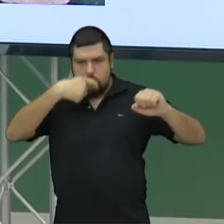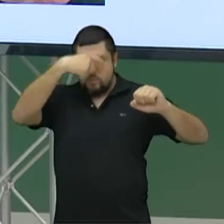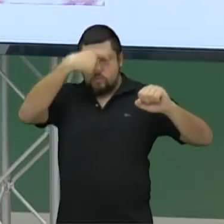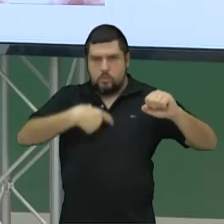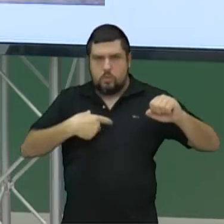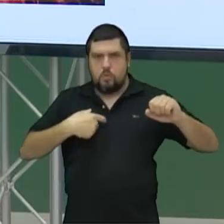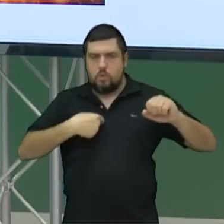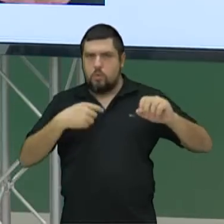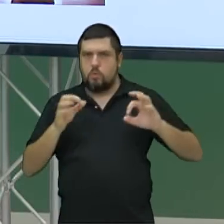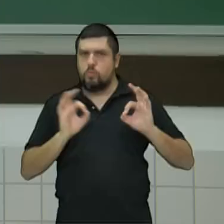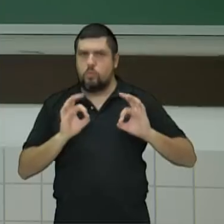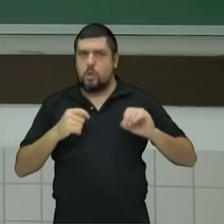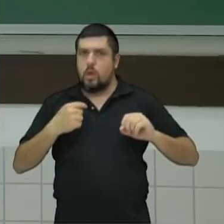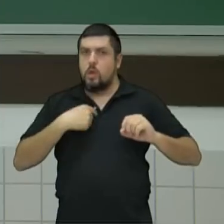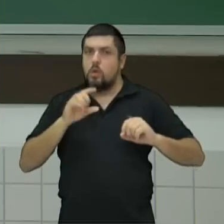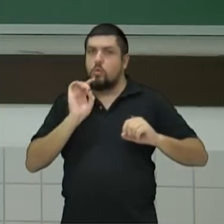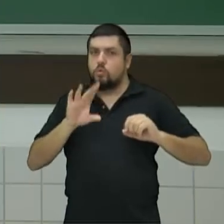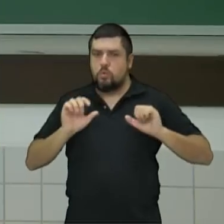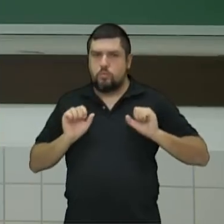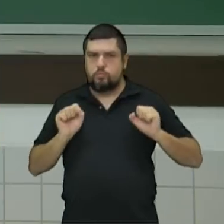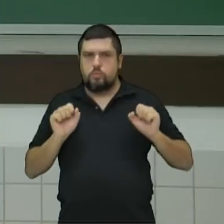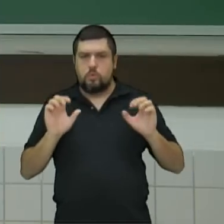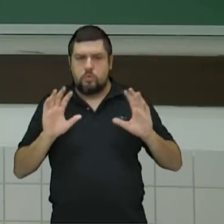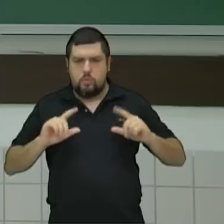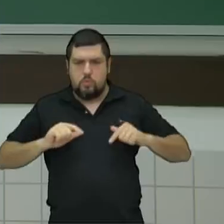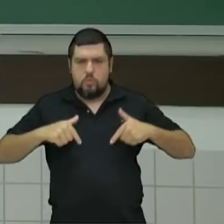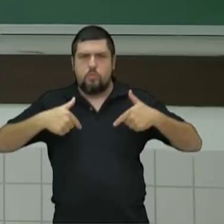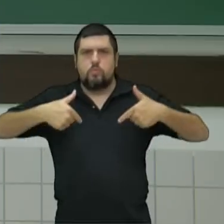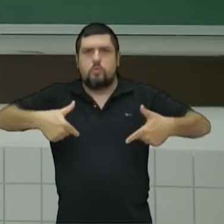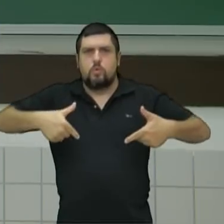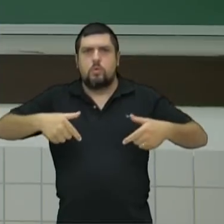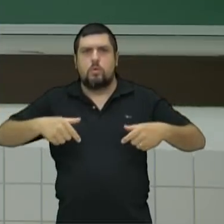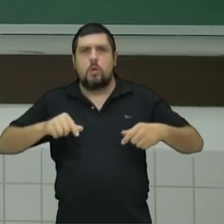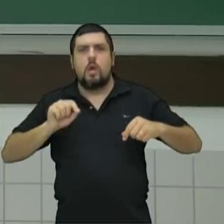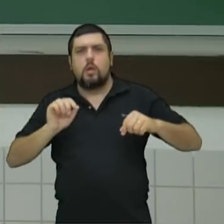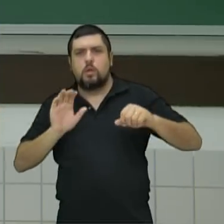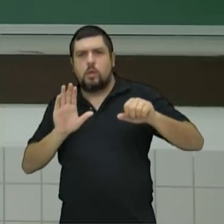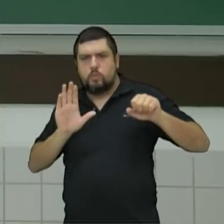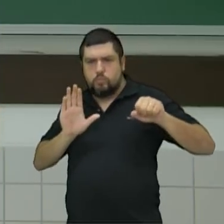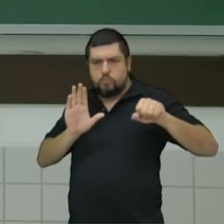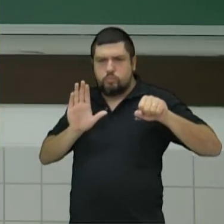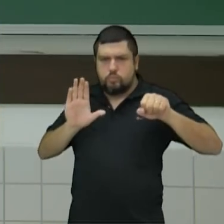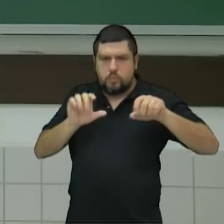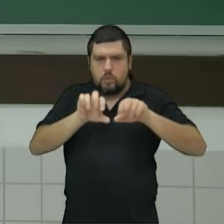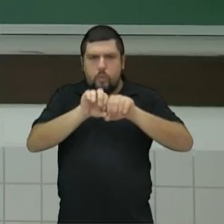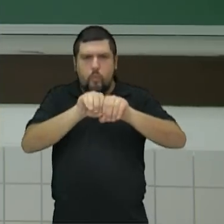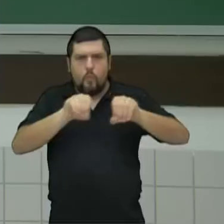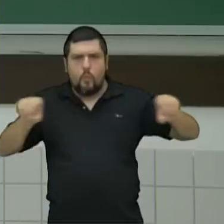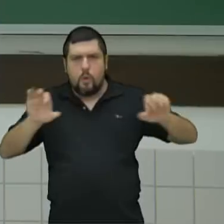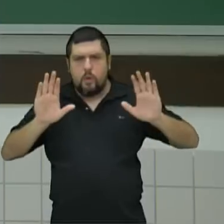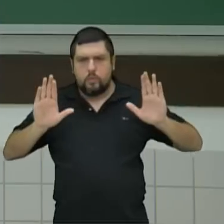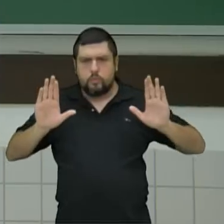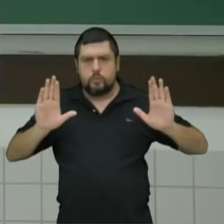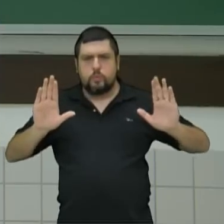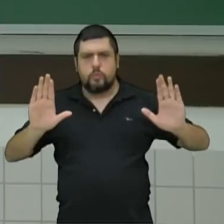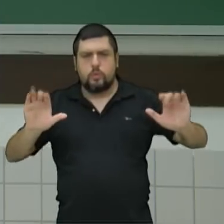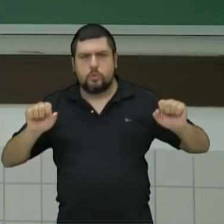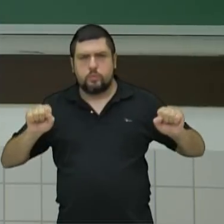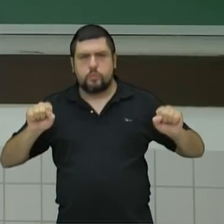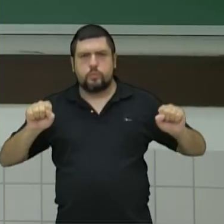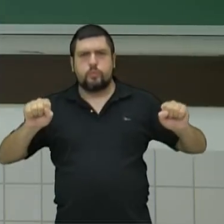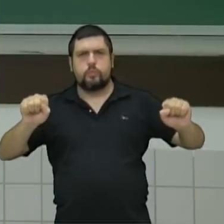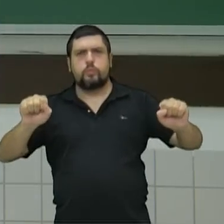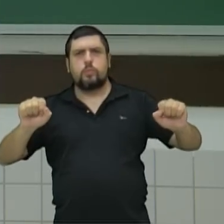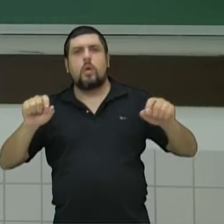promovo a ação. Então, a gente pode dizer na prática que quem está empurrando o supino não sou eu. É, na realidade, é a